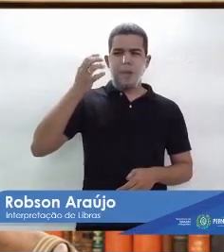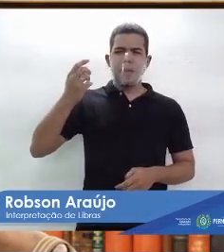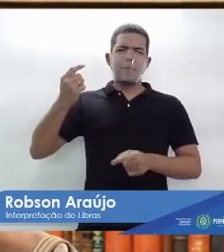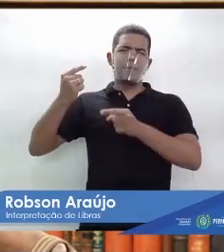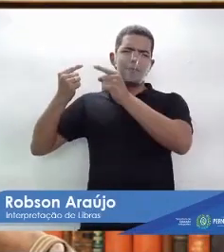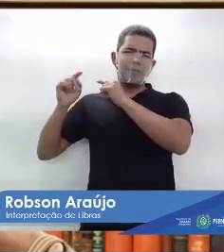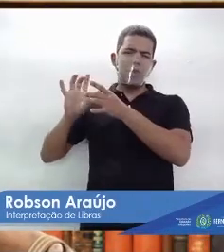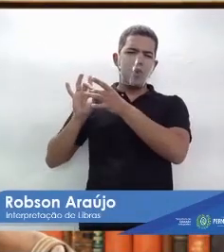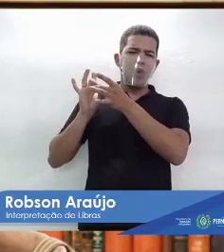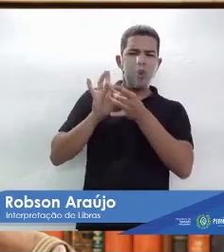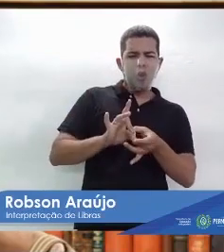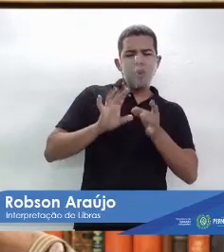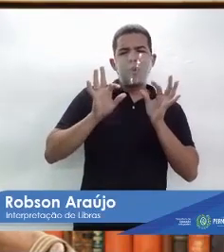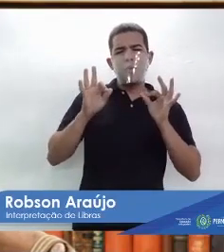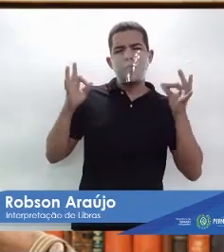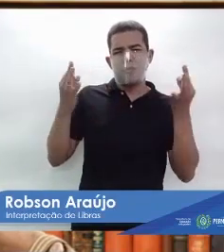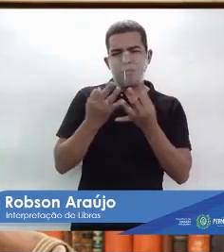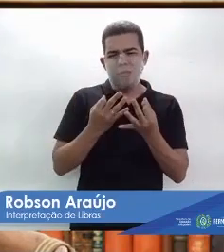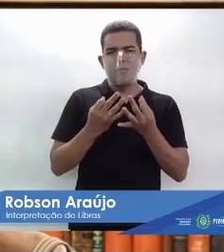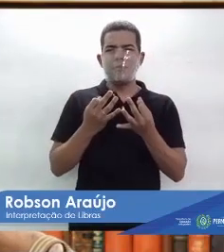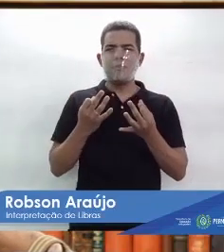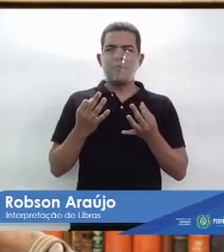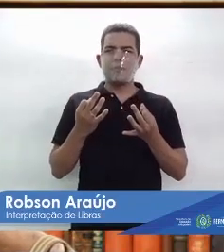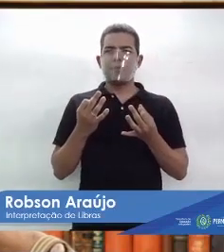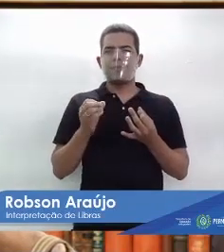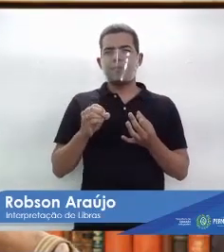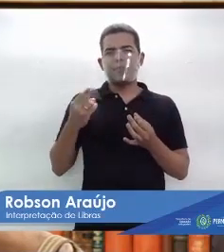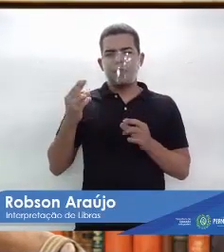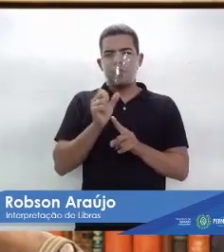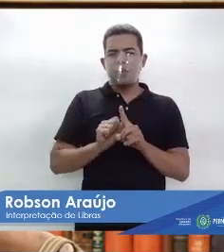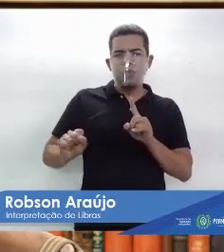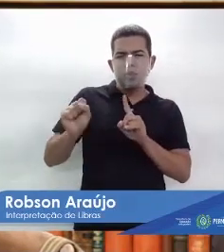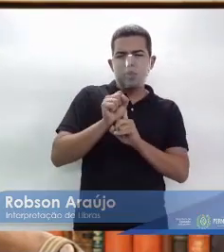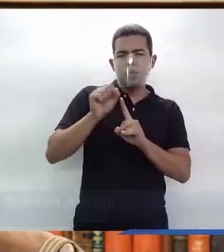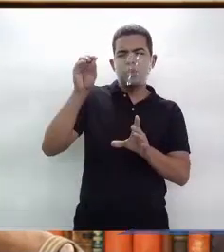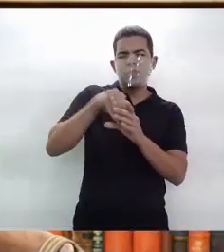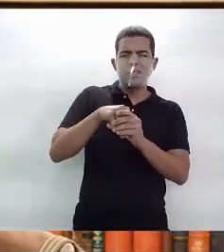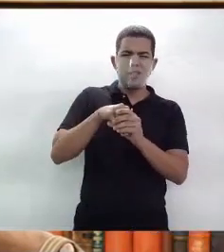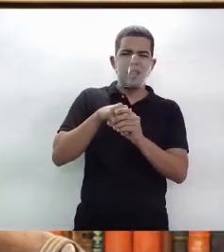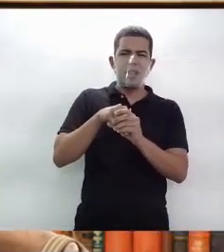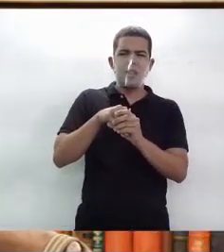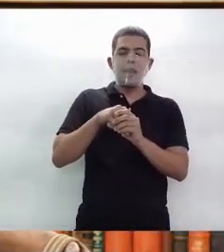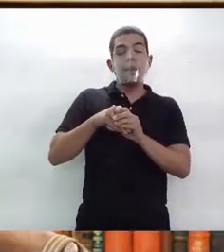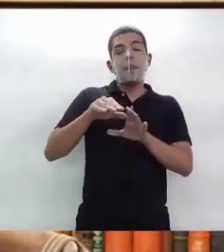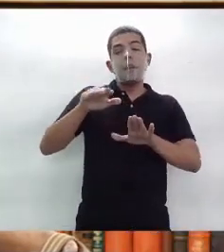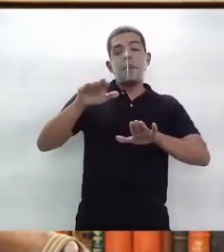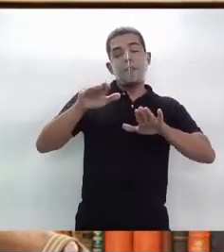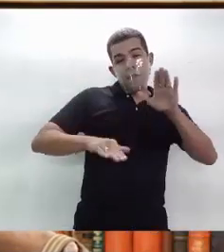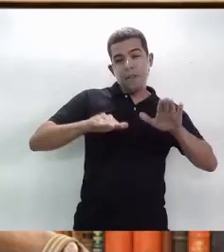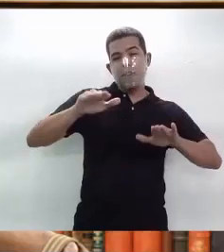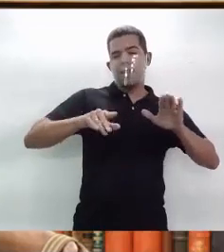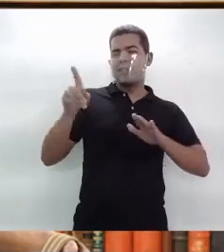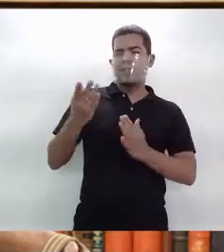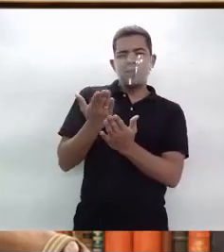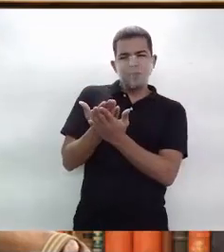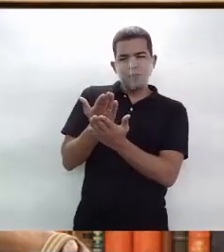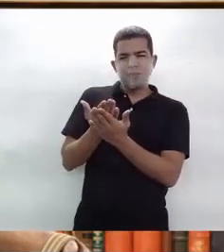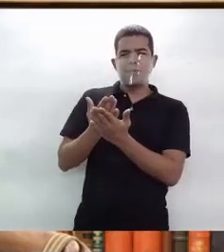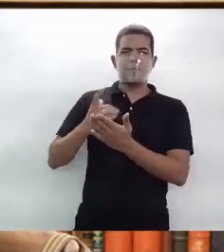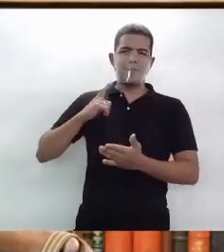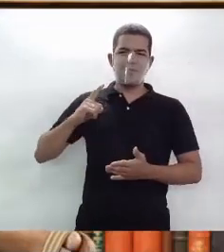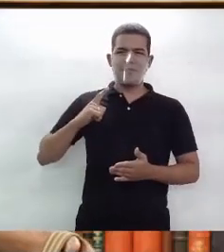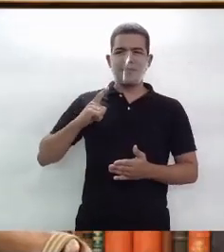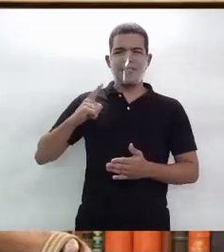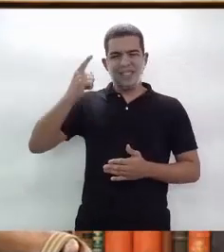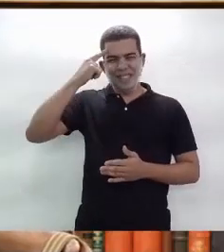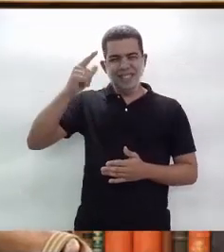um contexto mesmo familiar, vem de um contexto do social que ele está inserido. Às vezes o nosso estudante, eles vivenciam muito